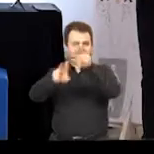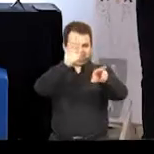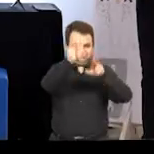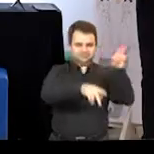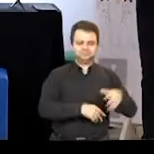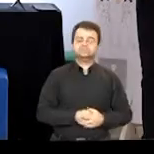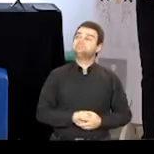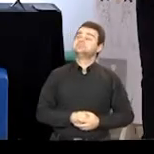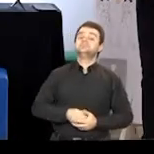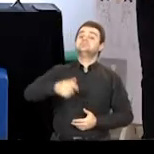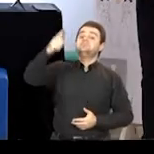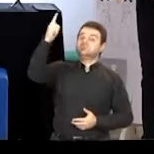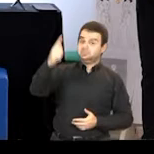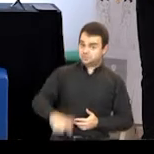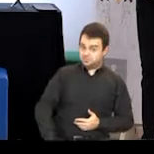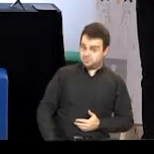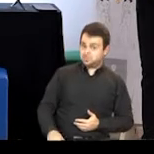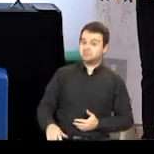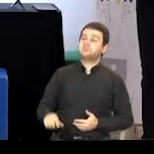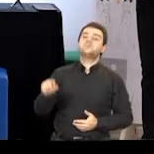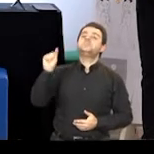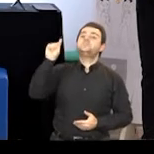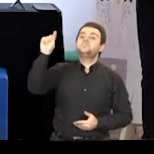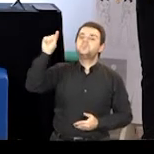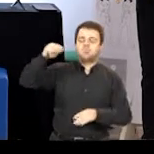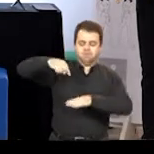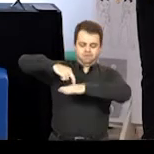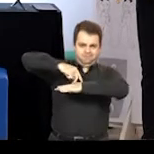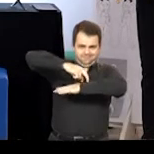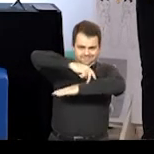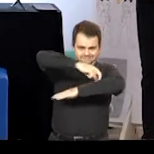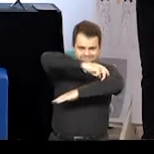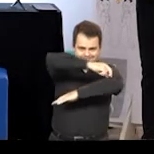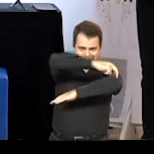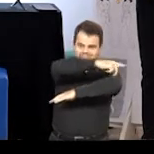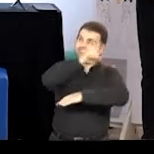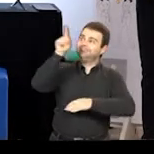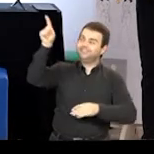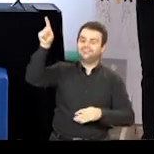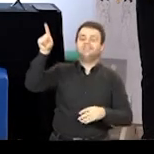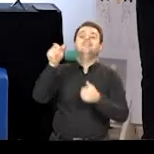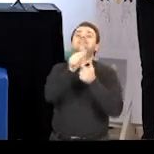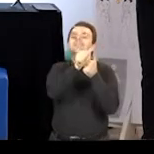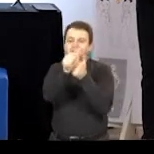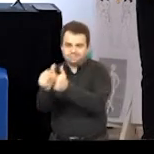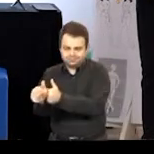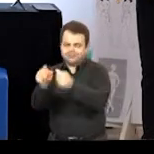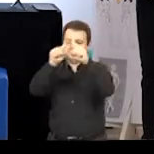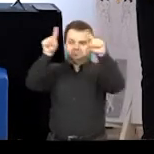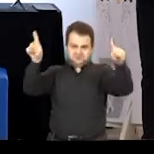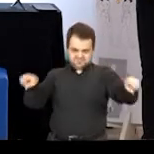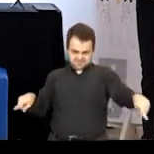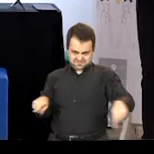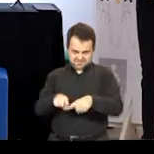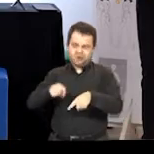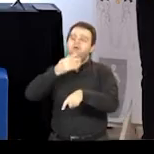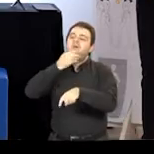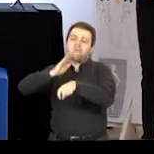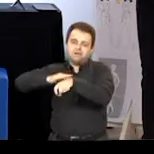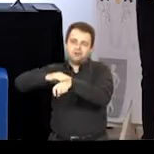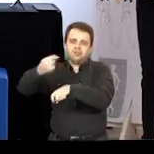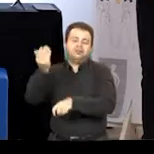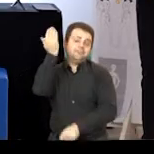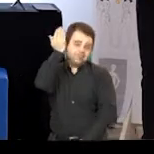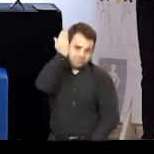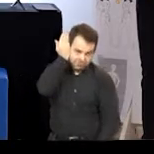Aqui de novo, nós temos invadindo as passarelas a noite estrelada e os girassóis do Van Gogh.